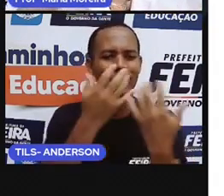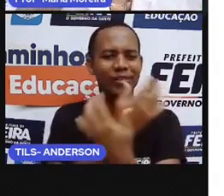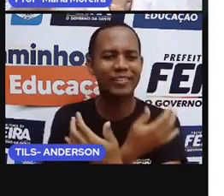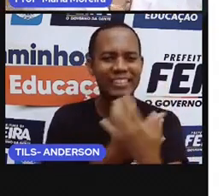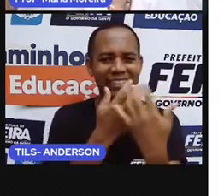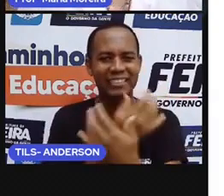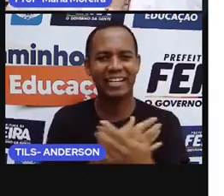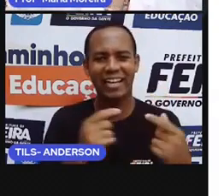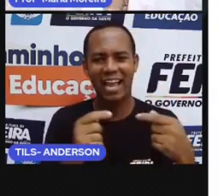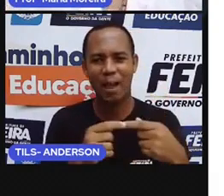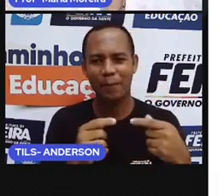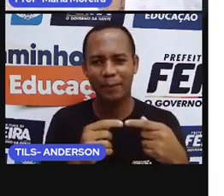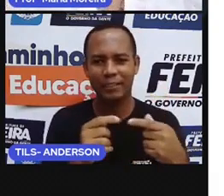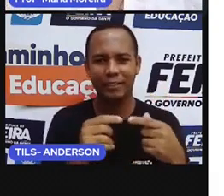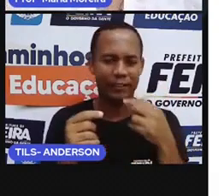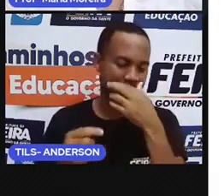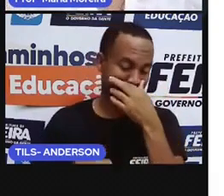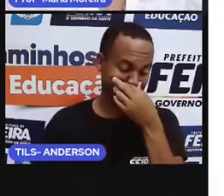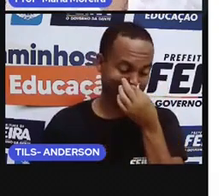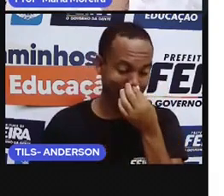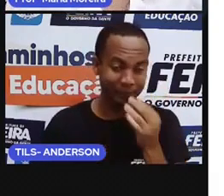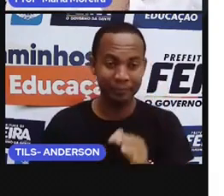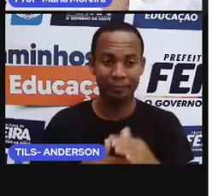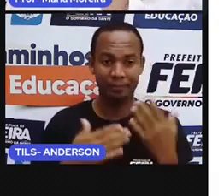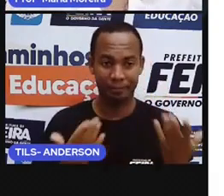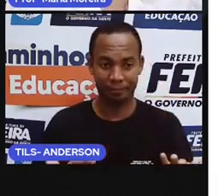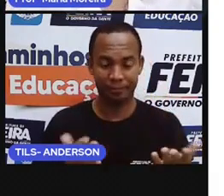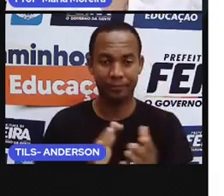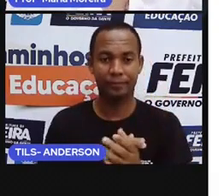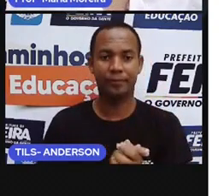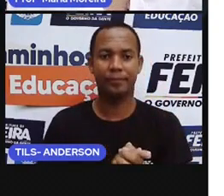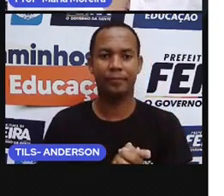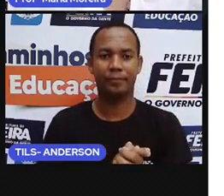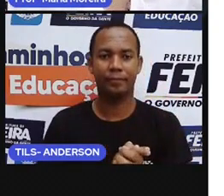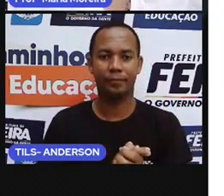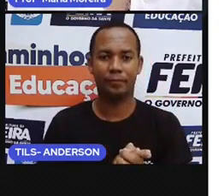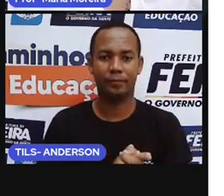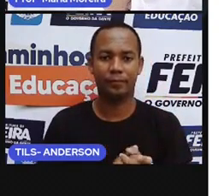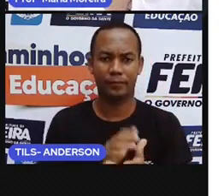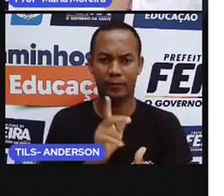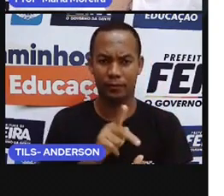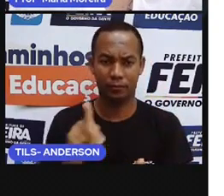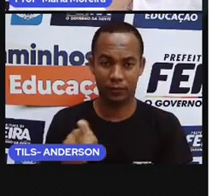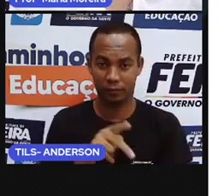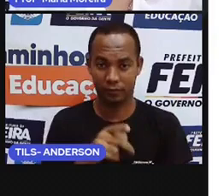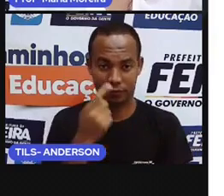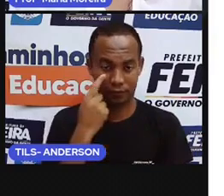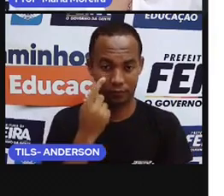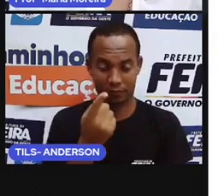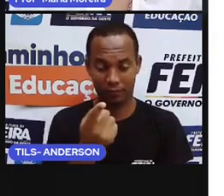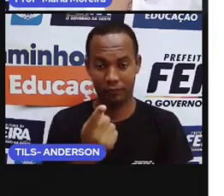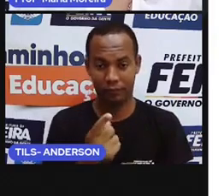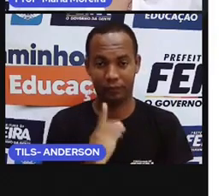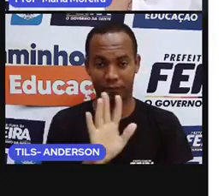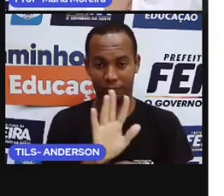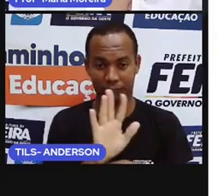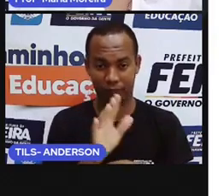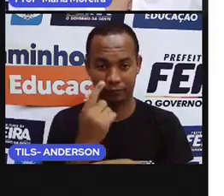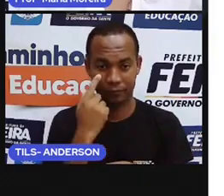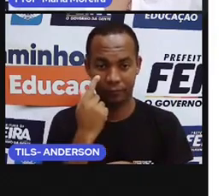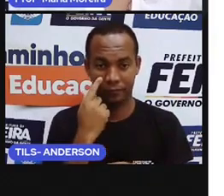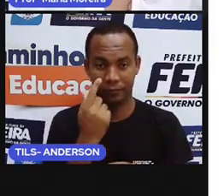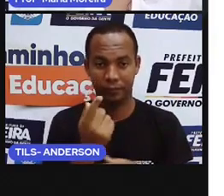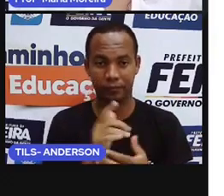são instrumentos de sopro. Que fique claro aqui para vocês que a pró é péssima com essa quesito